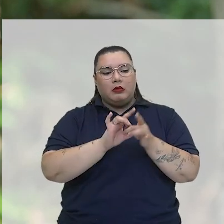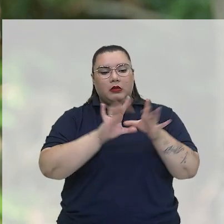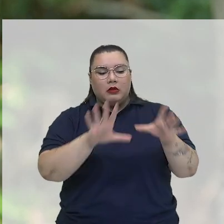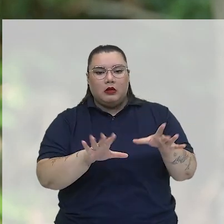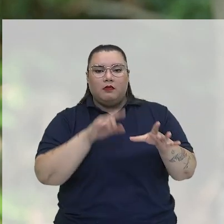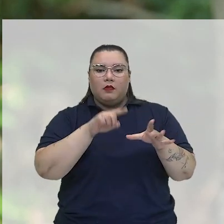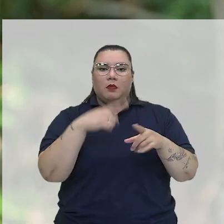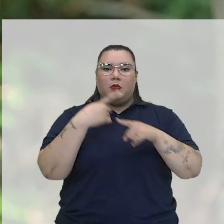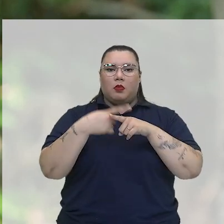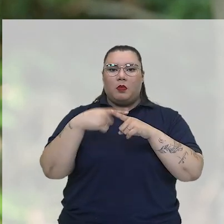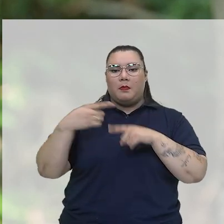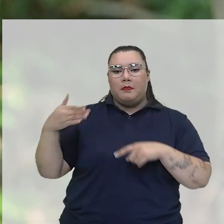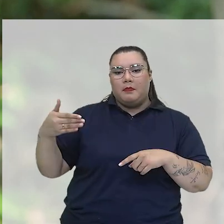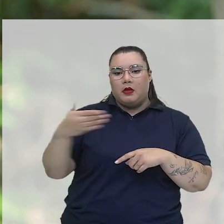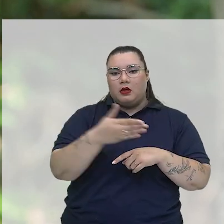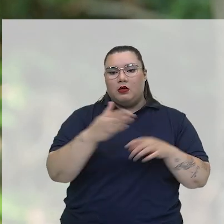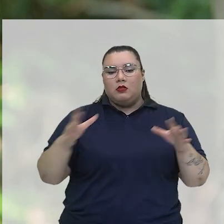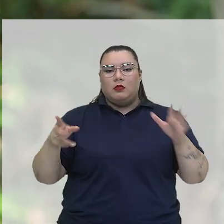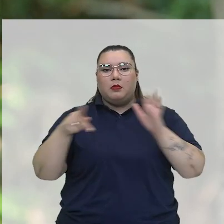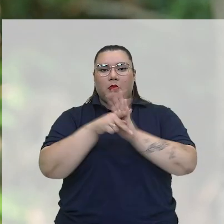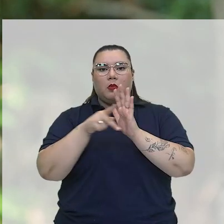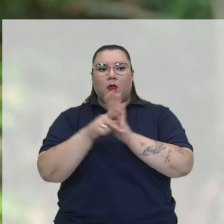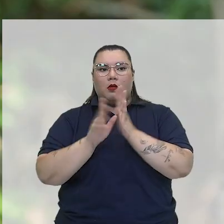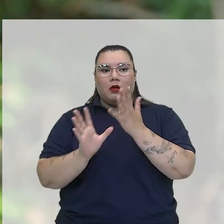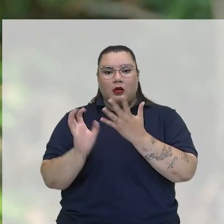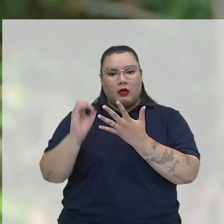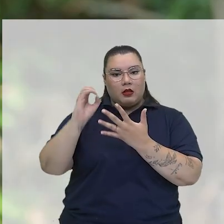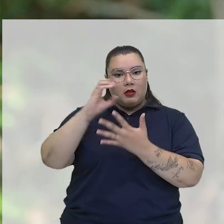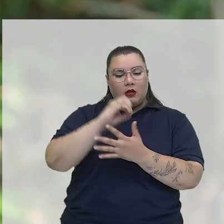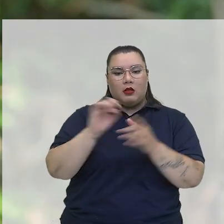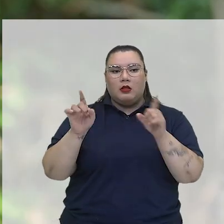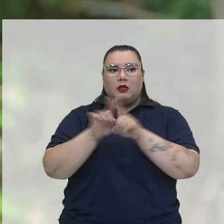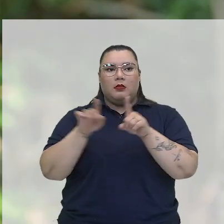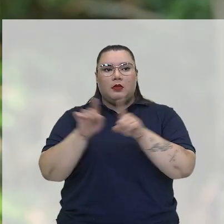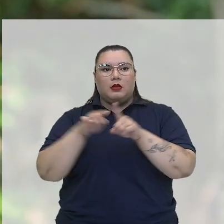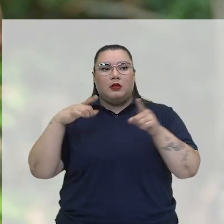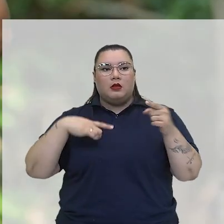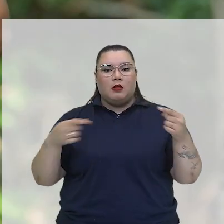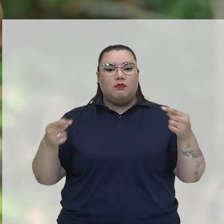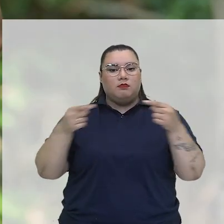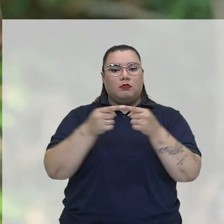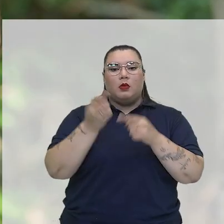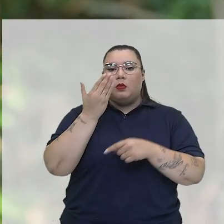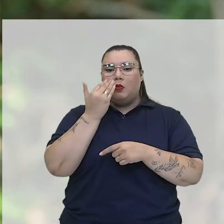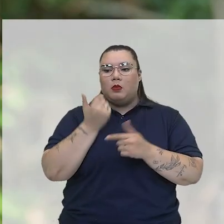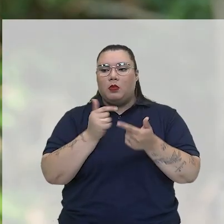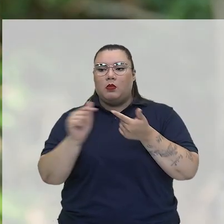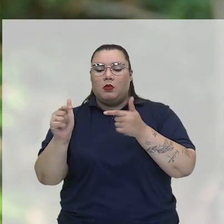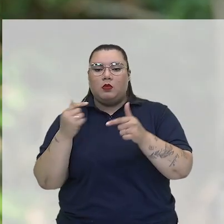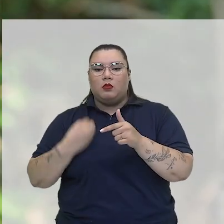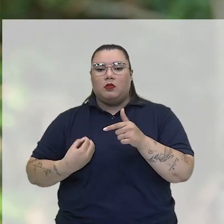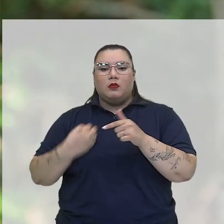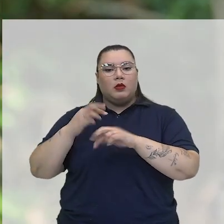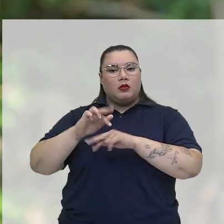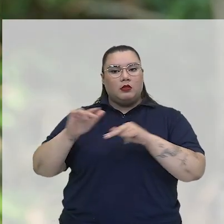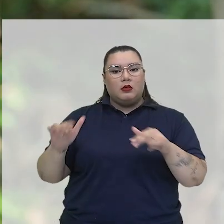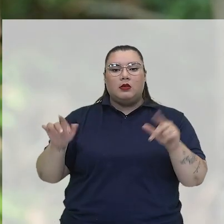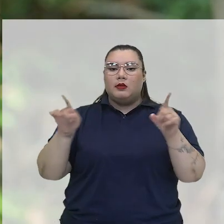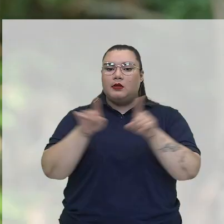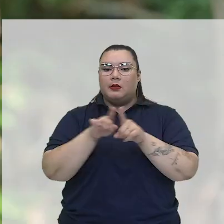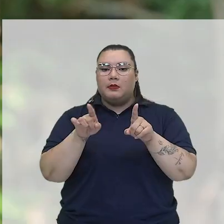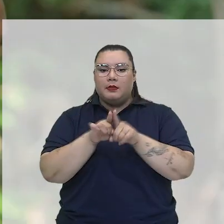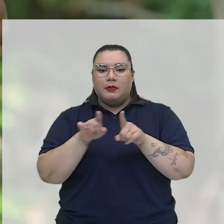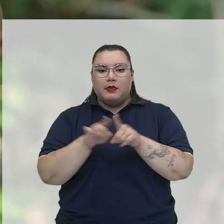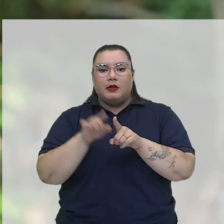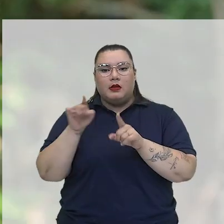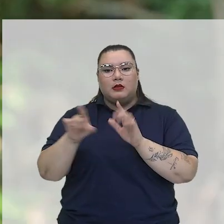os peixes fazem parte da cadeia trófica. Eles também servem de alimentação para outros seres vivos. E também